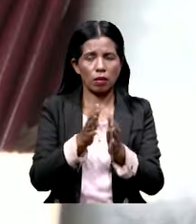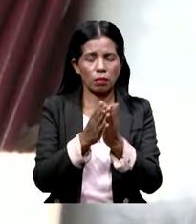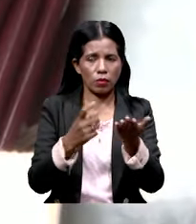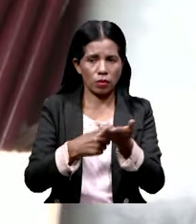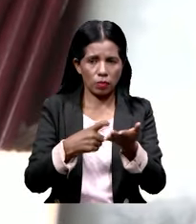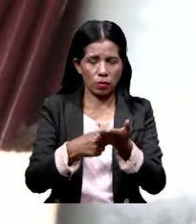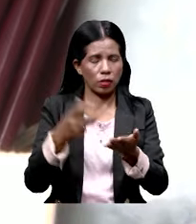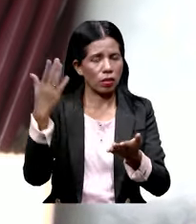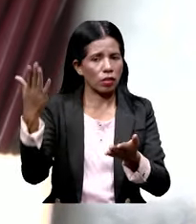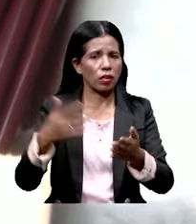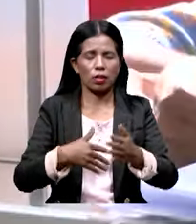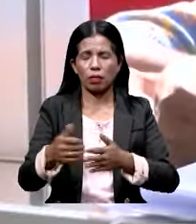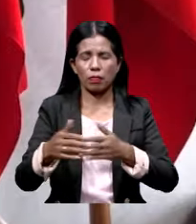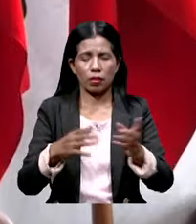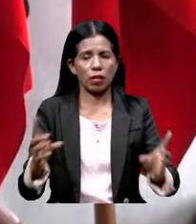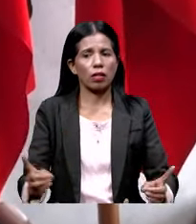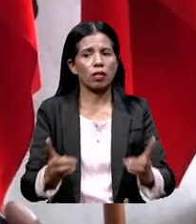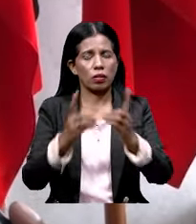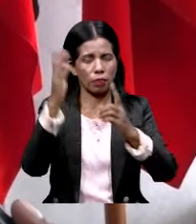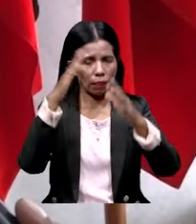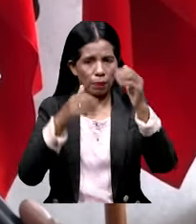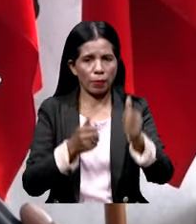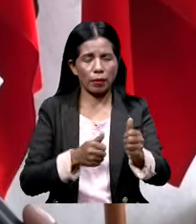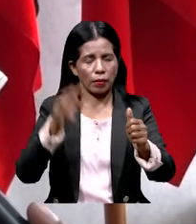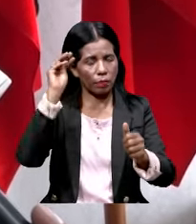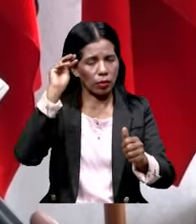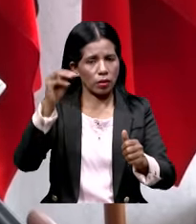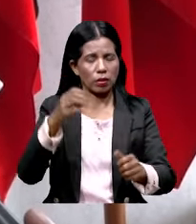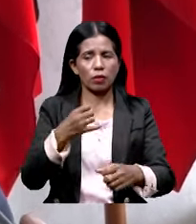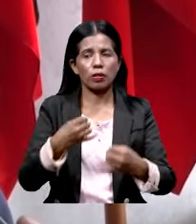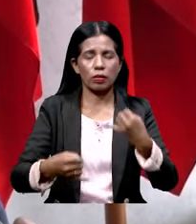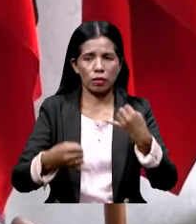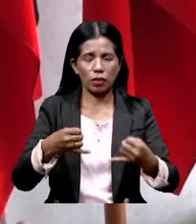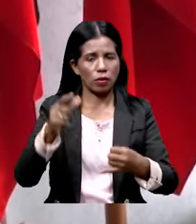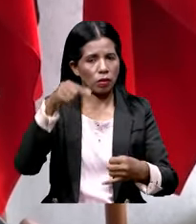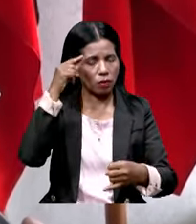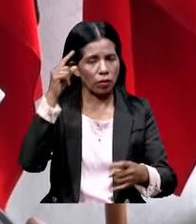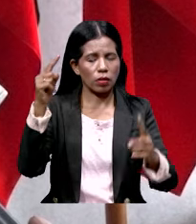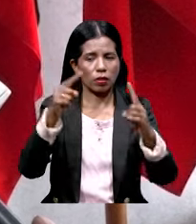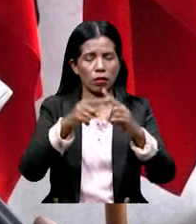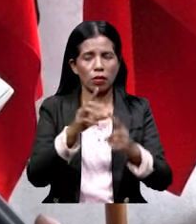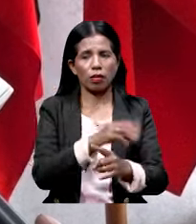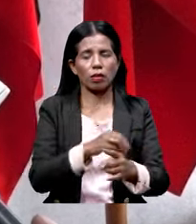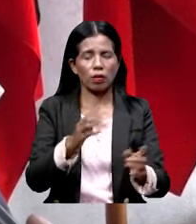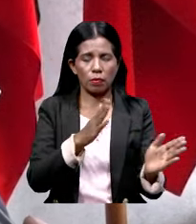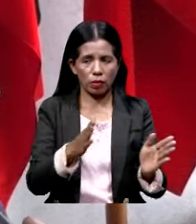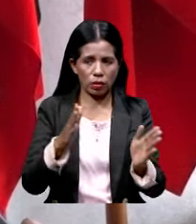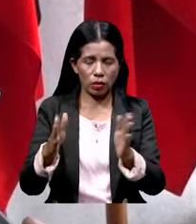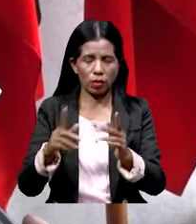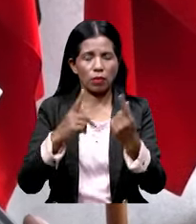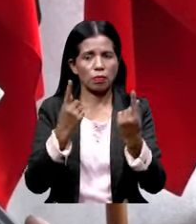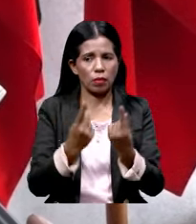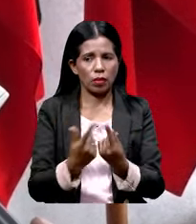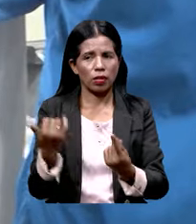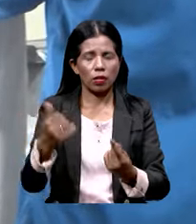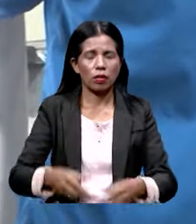notariado, no medalabara, caso o problema. Ter ministro de Justiça, Sérgio Ornay, governo está na fase final do processo administrativo ou companhia NB